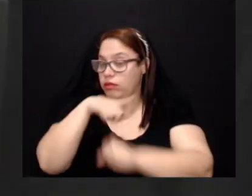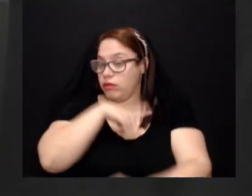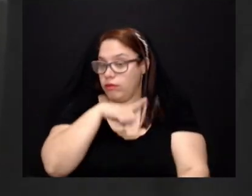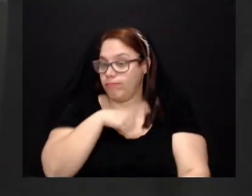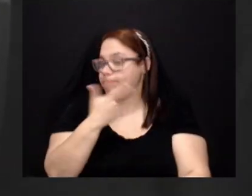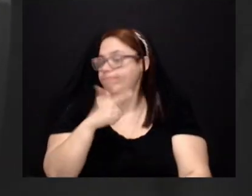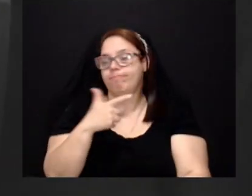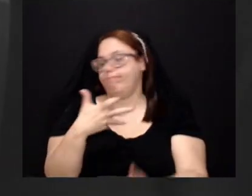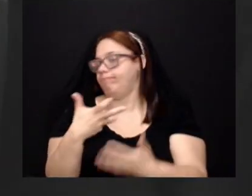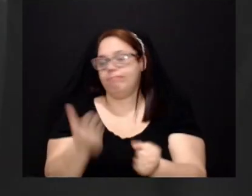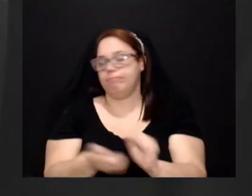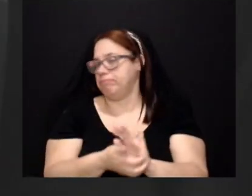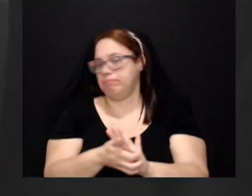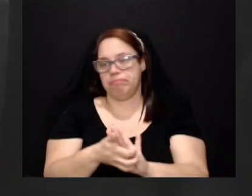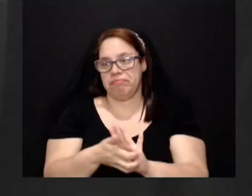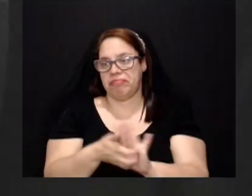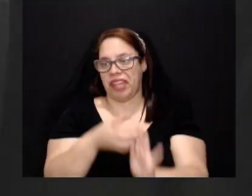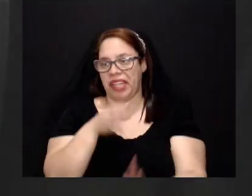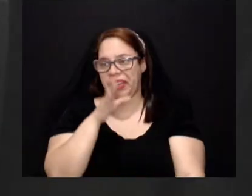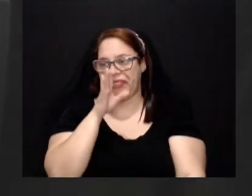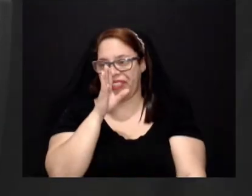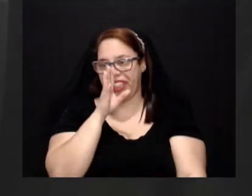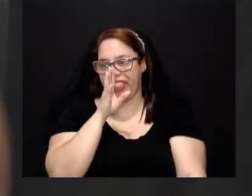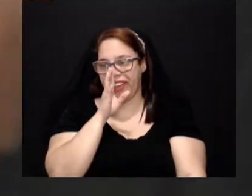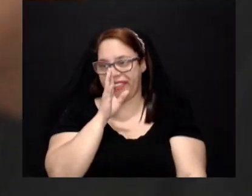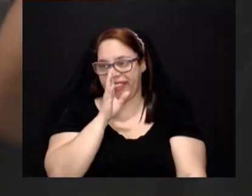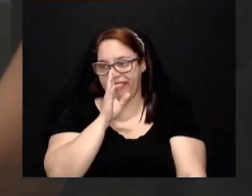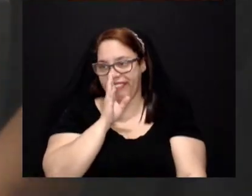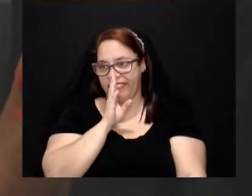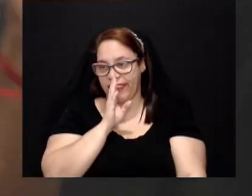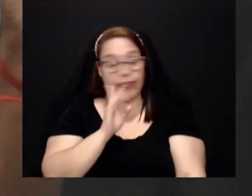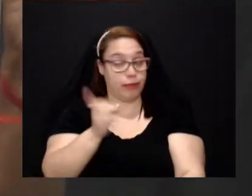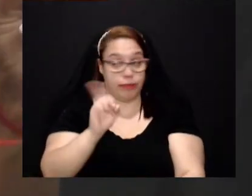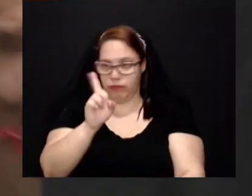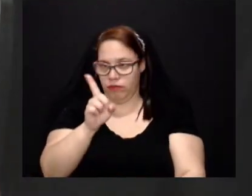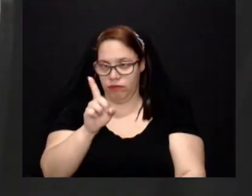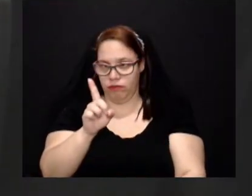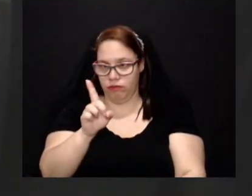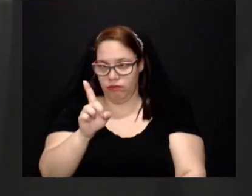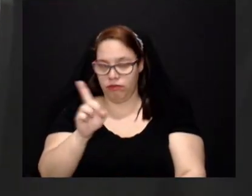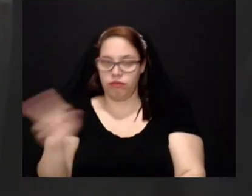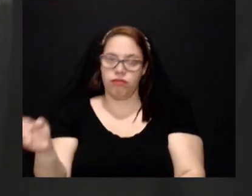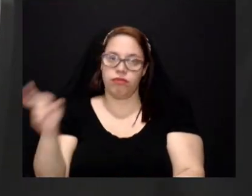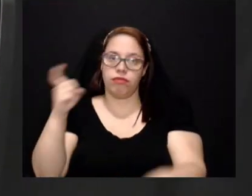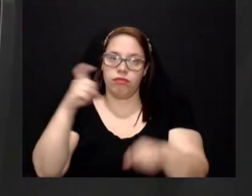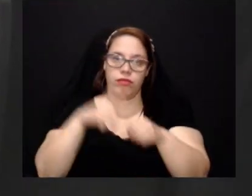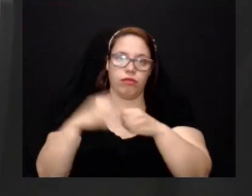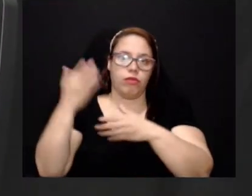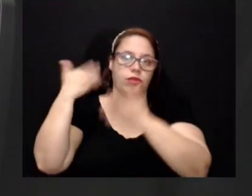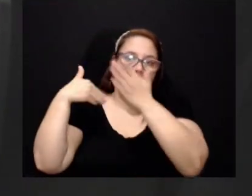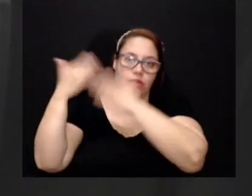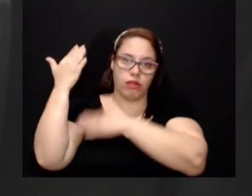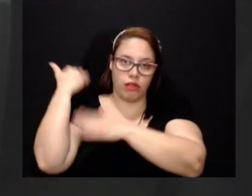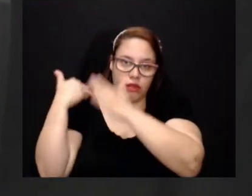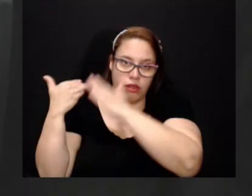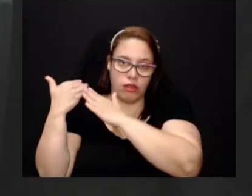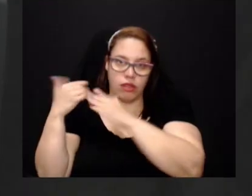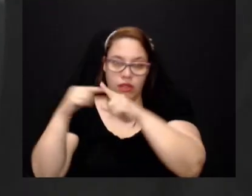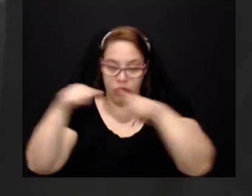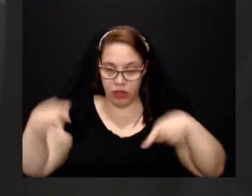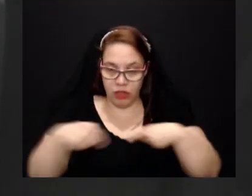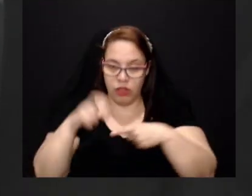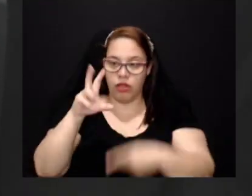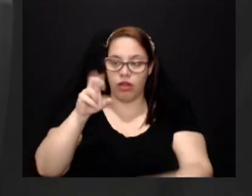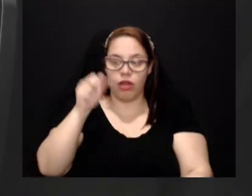permite sucumbir, né? Então eu tenho que voltar lá no quintal da minha avó e